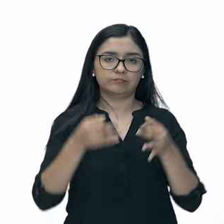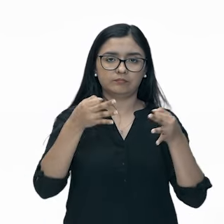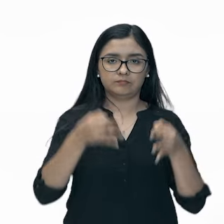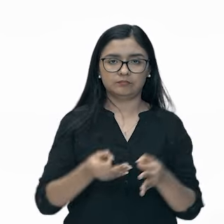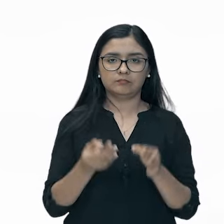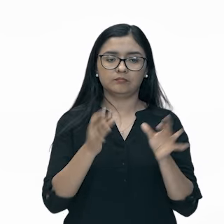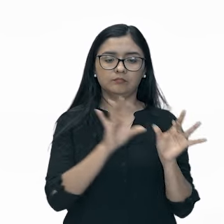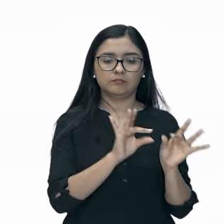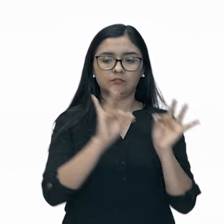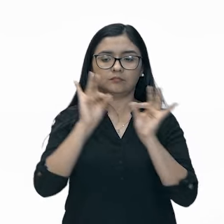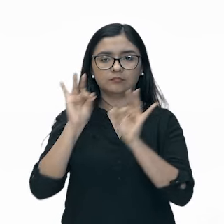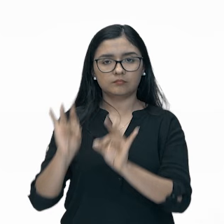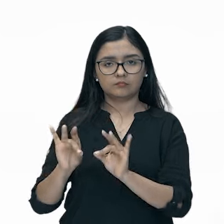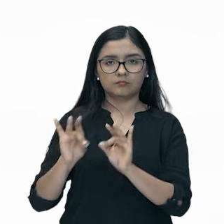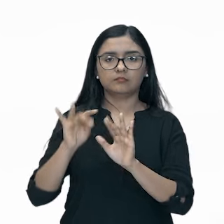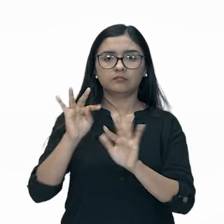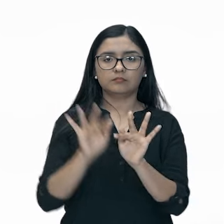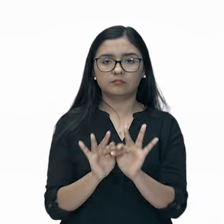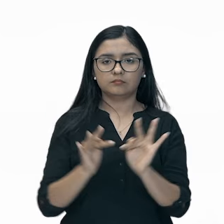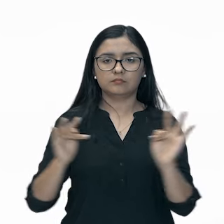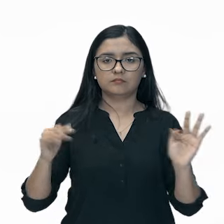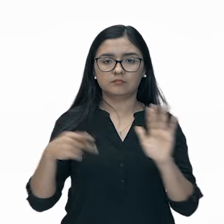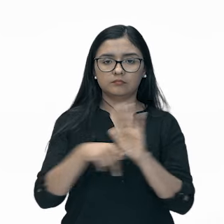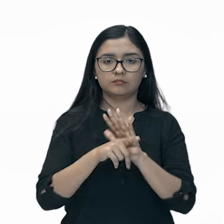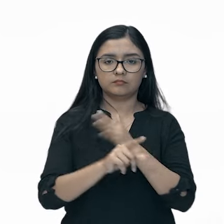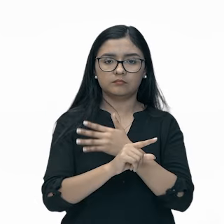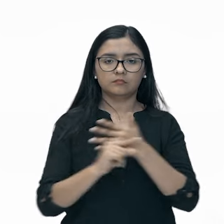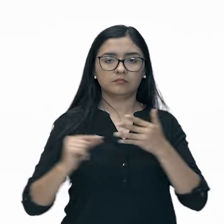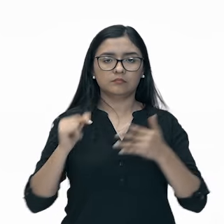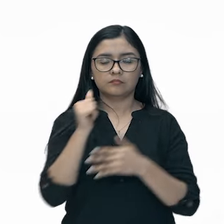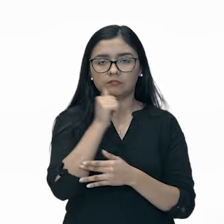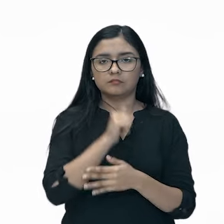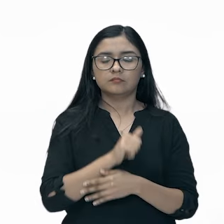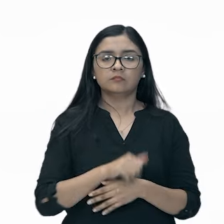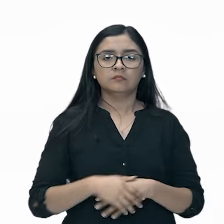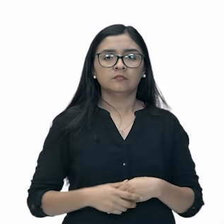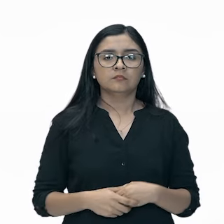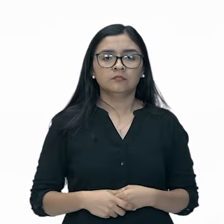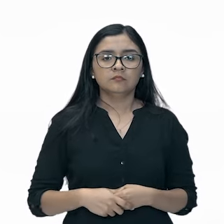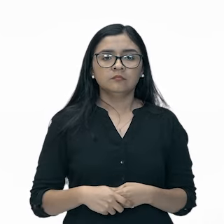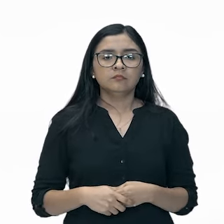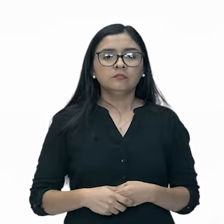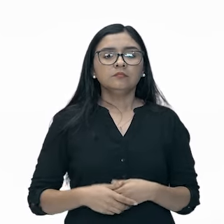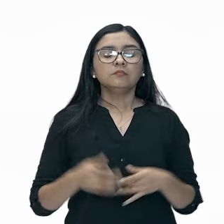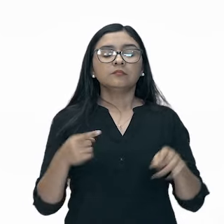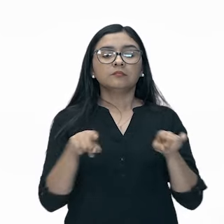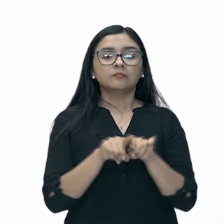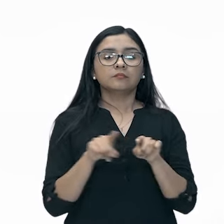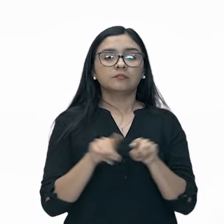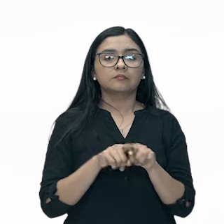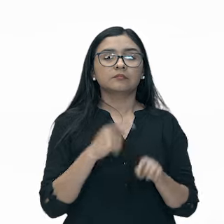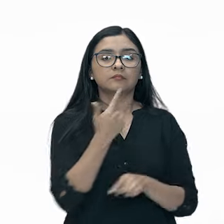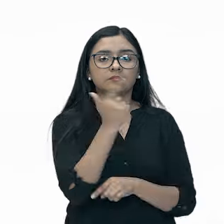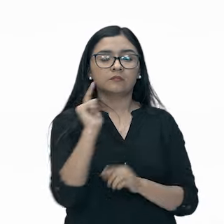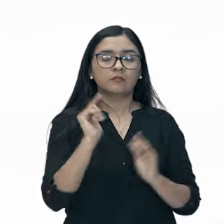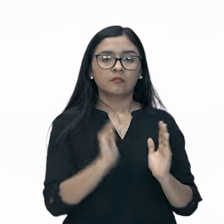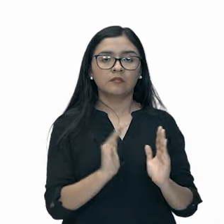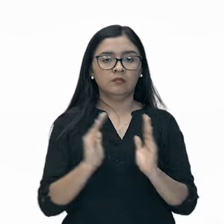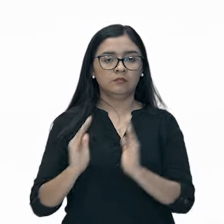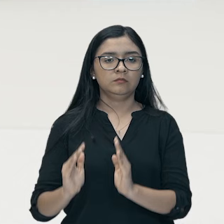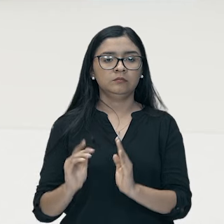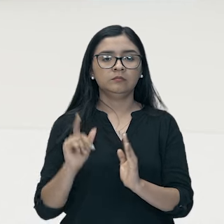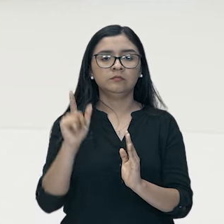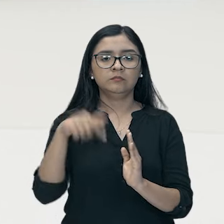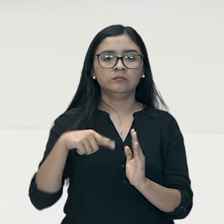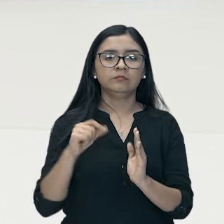traria por exemplo a frase de Cecília Meireles tá bom nós temos mais um processo que é